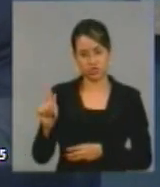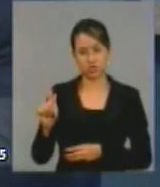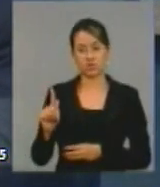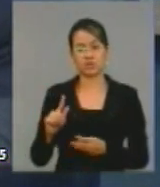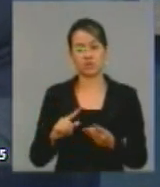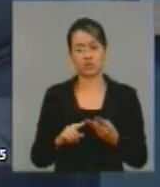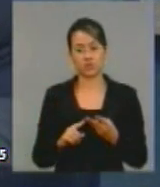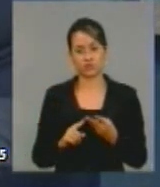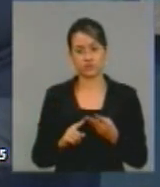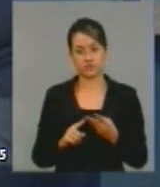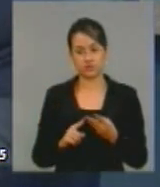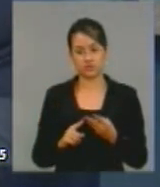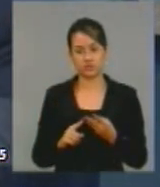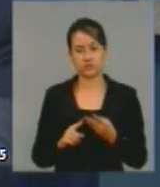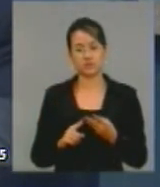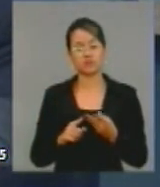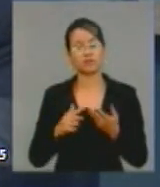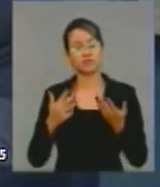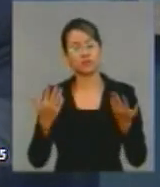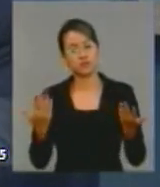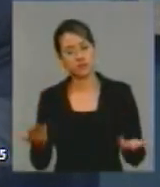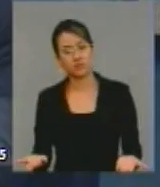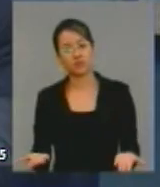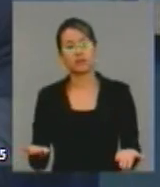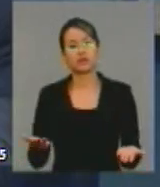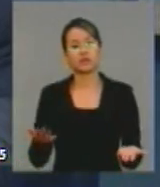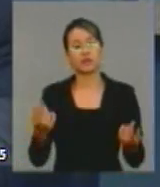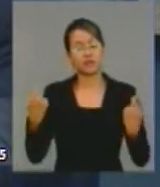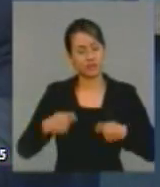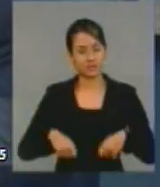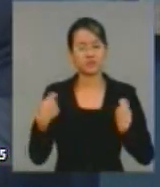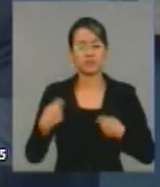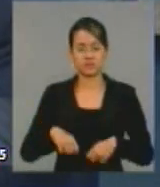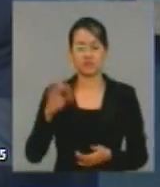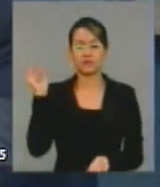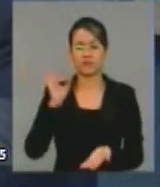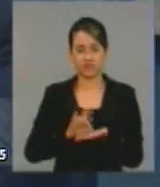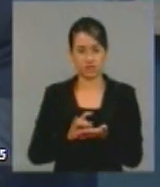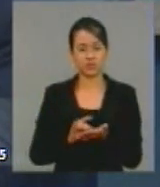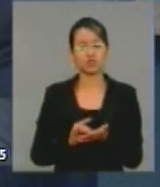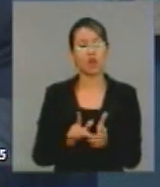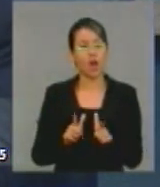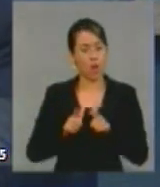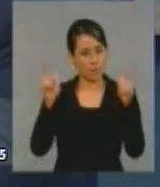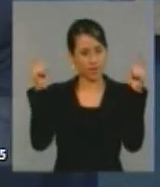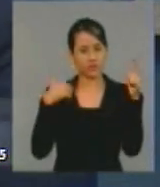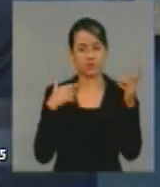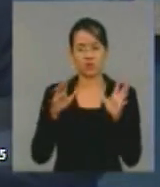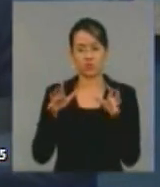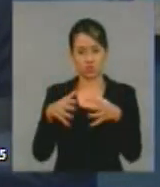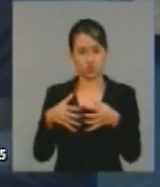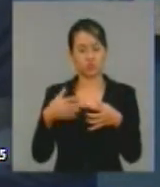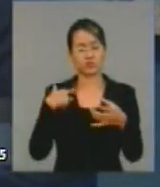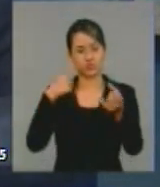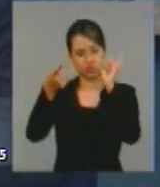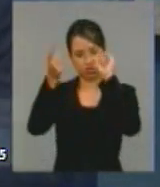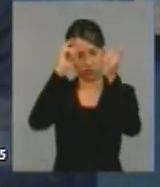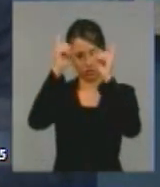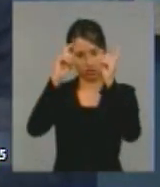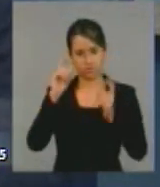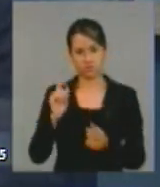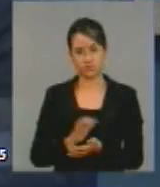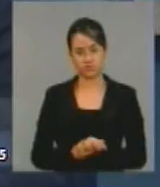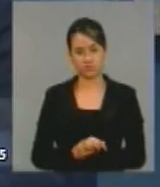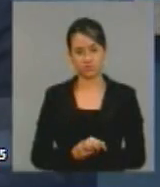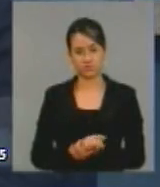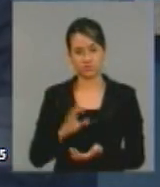da sociedade na decisão do uso dessa água. Então, nós precisamos aumentar esse empoderamento, deputado Roberto Roseno, para que realmente